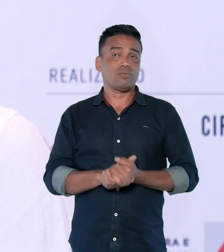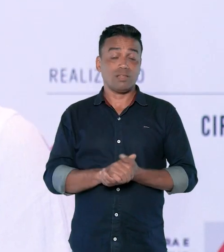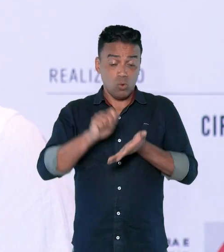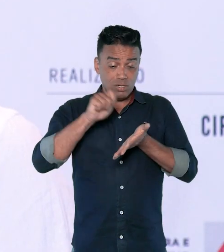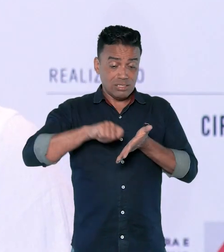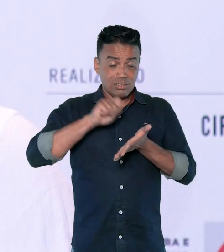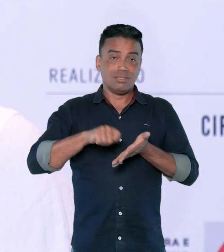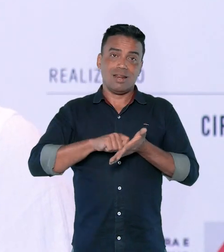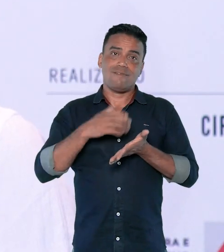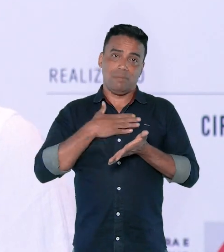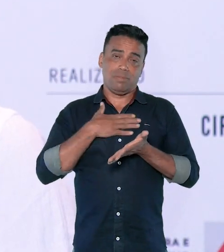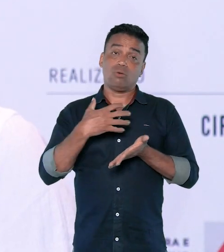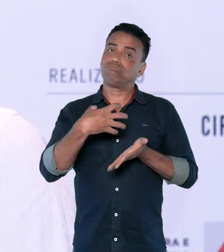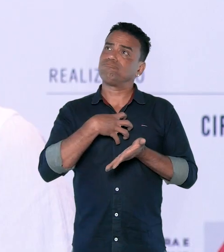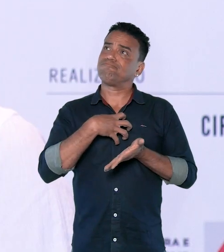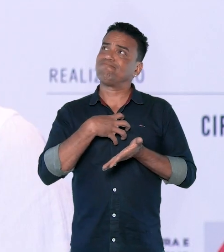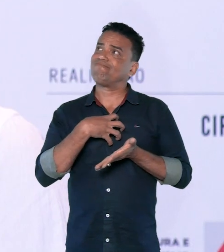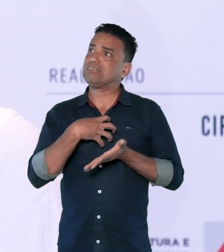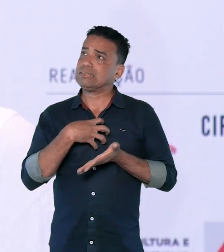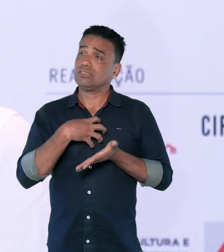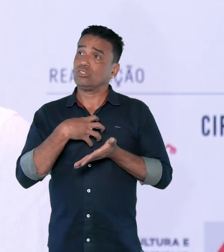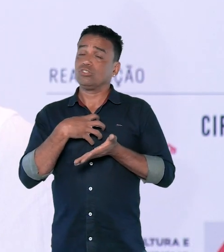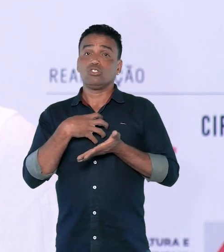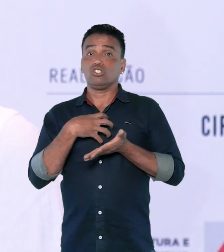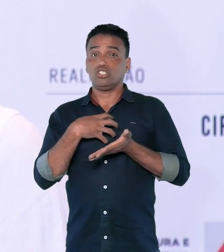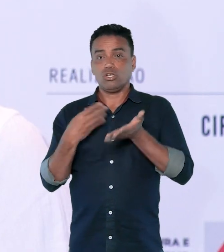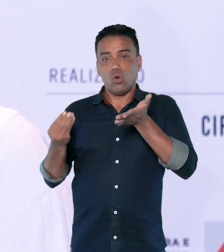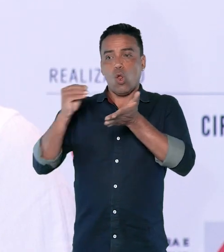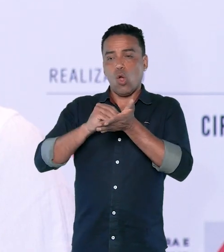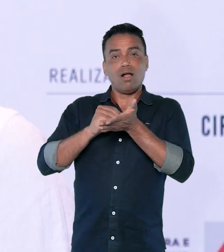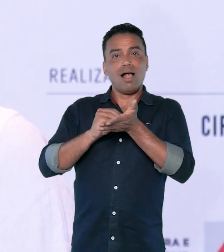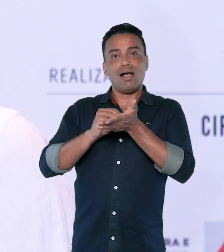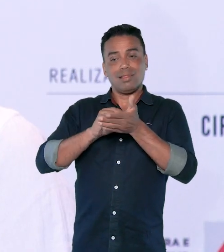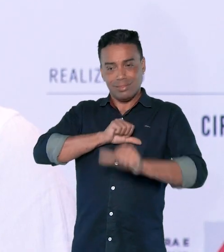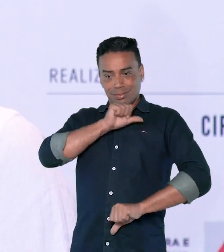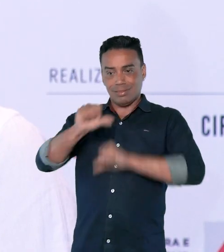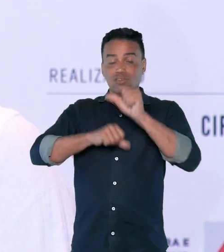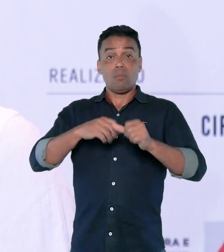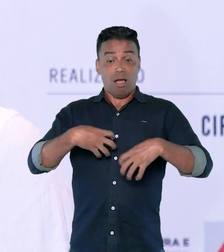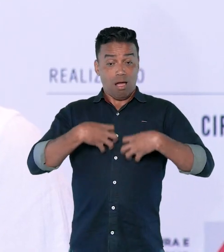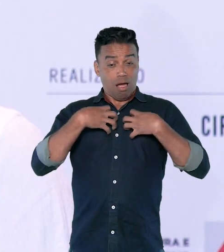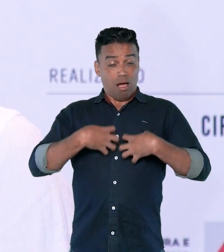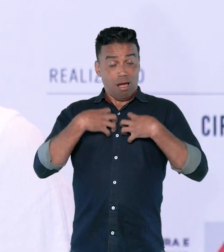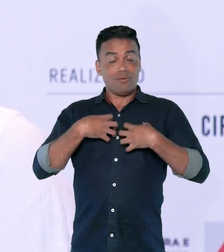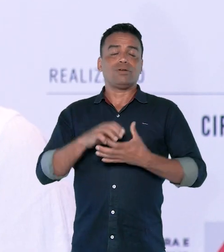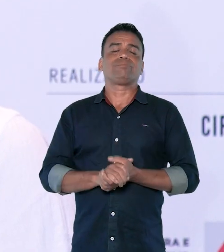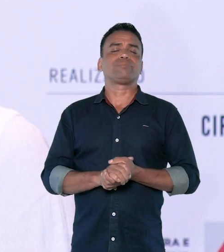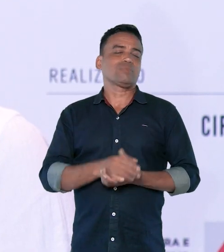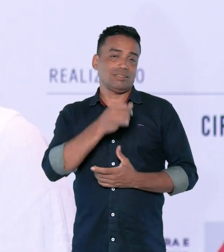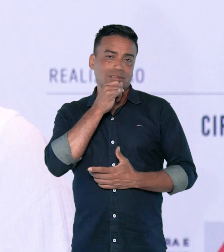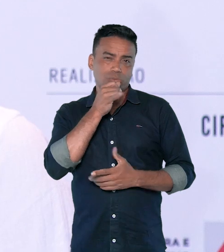Escrever, para mim, é uma forma de lidar com a raiva. Né? Teve uma certa... no ano